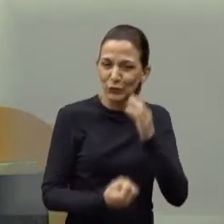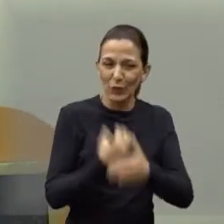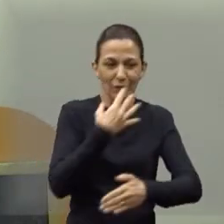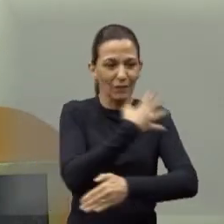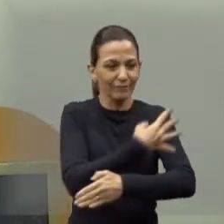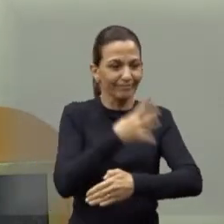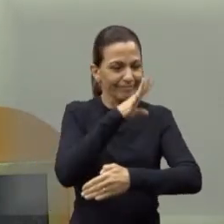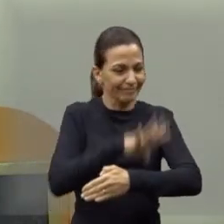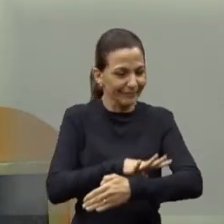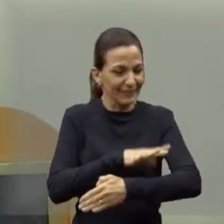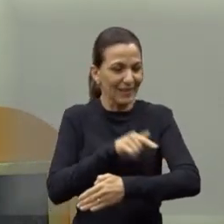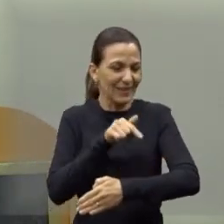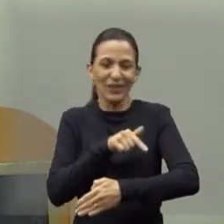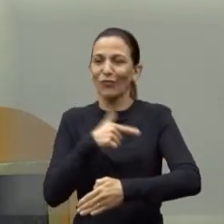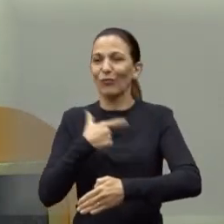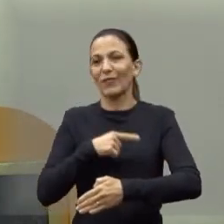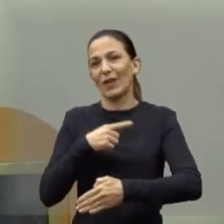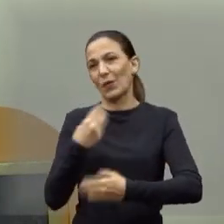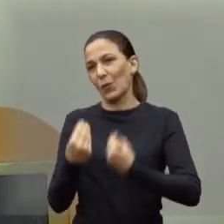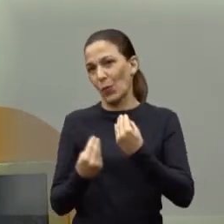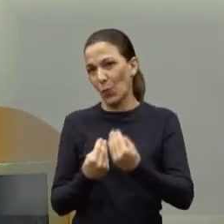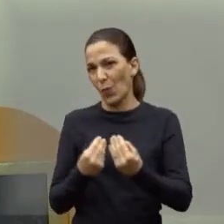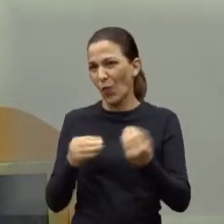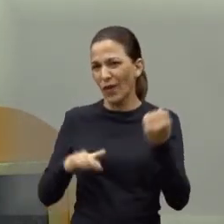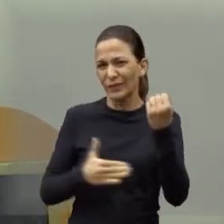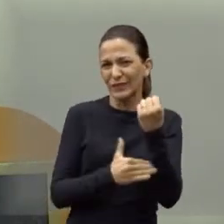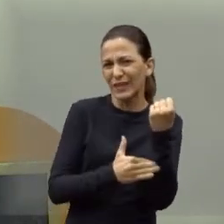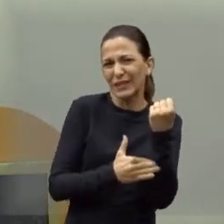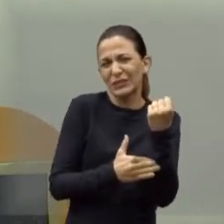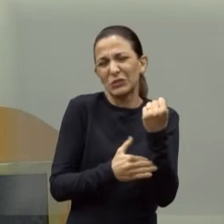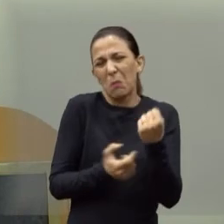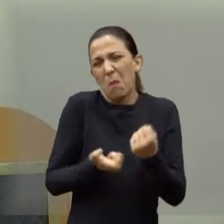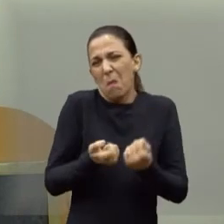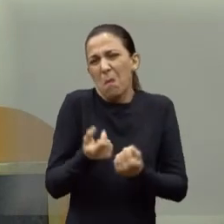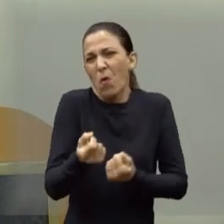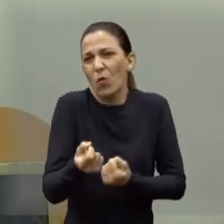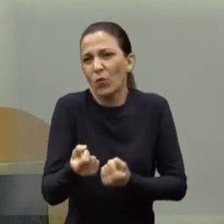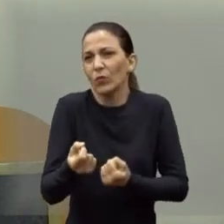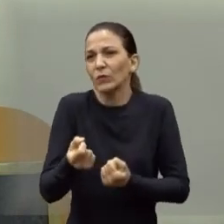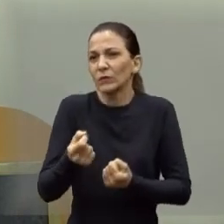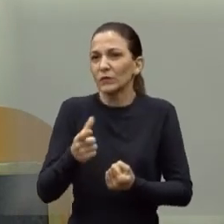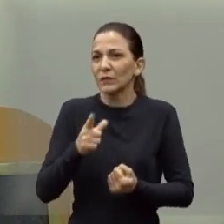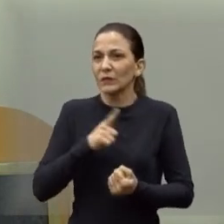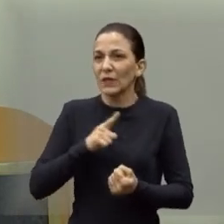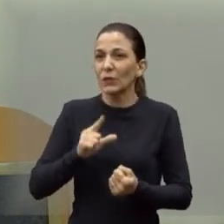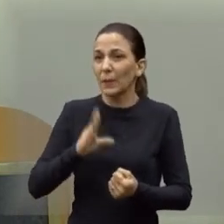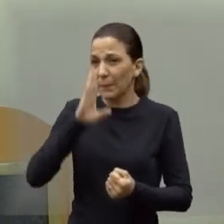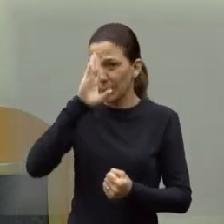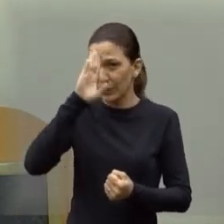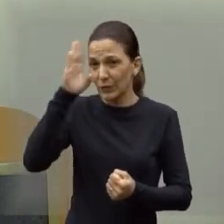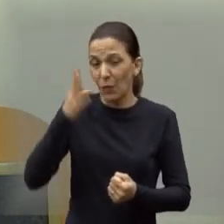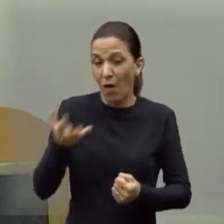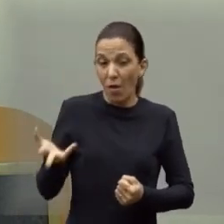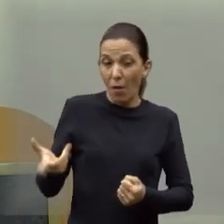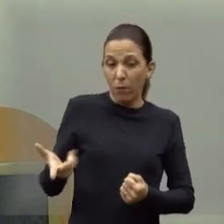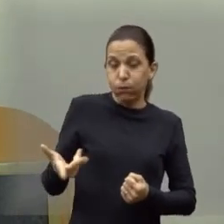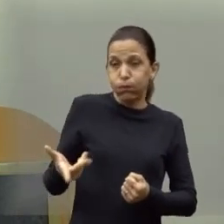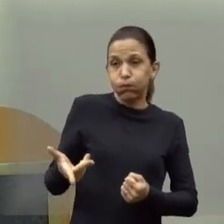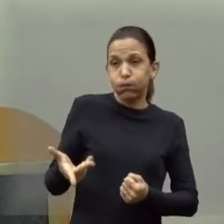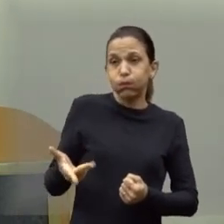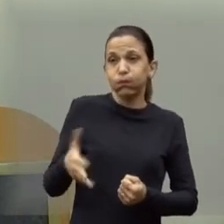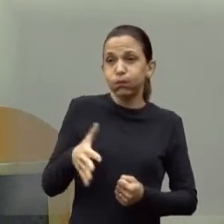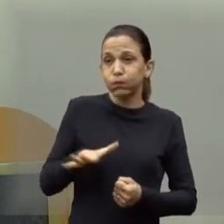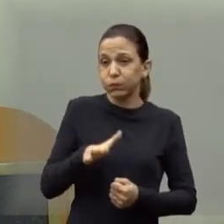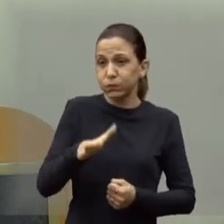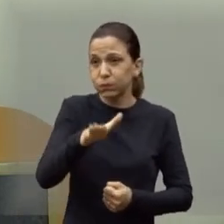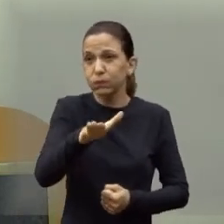guarda-reio no local. Informamos também que os acidentes são raros e que a maioria deles tem como causa principal a alta velocidade